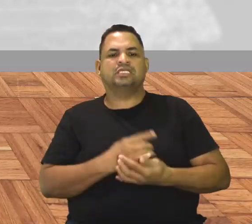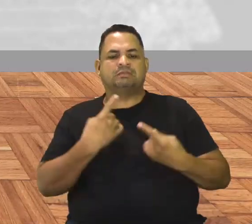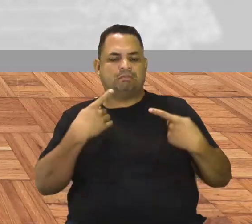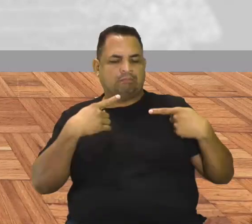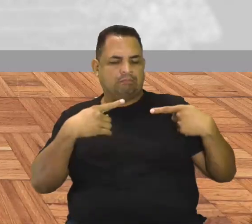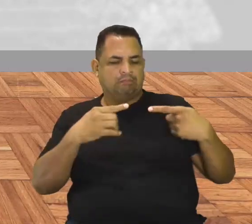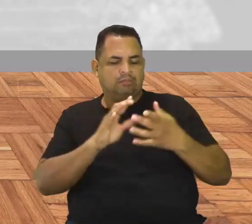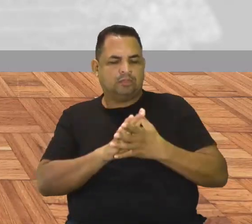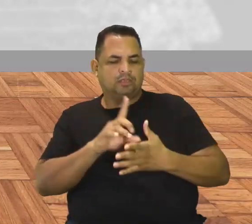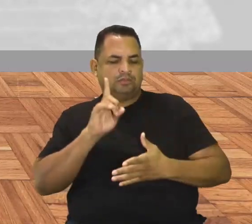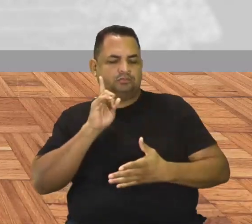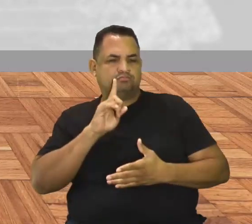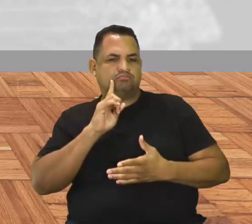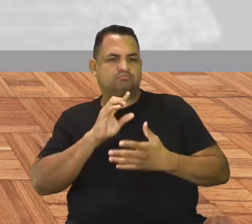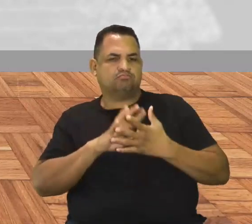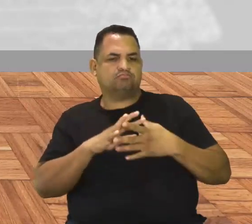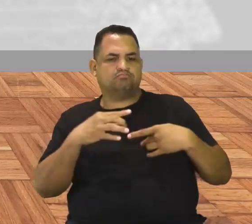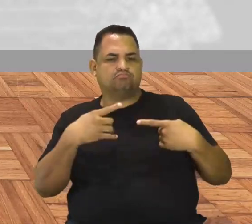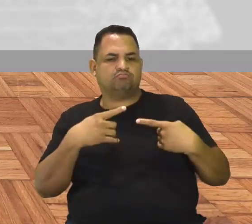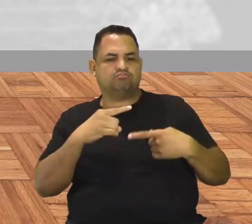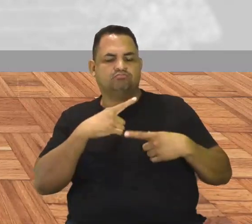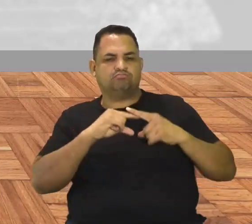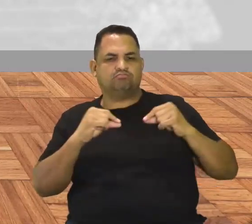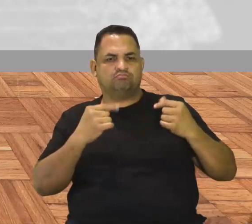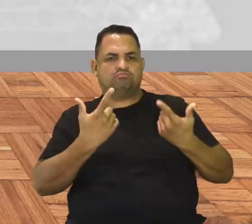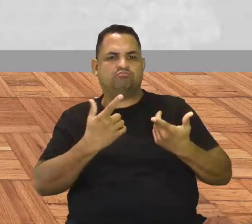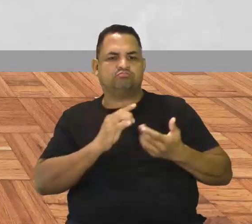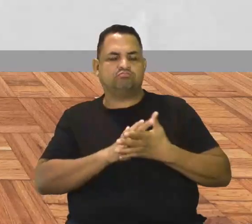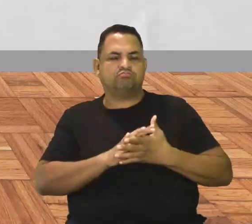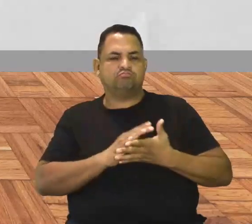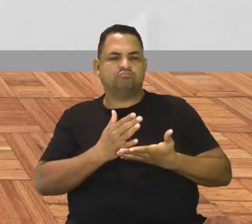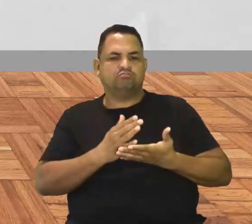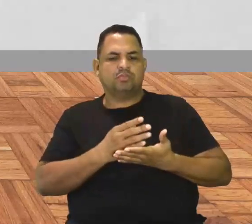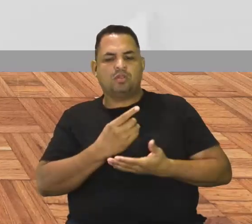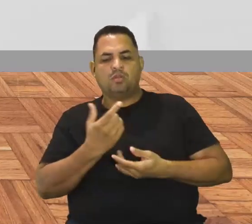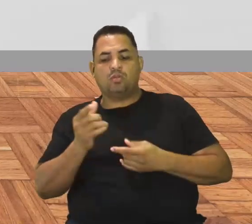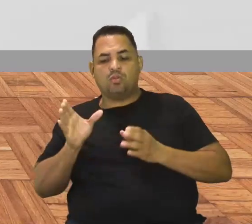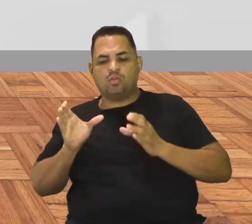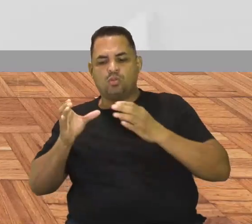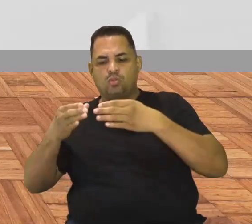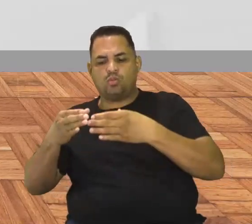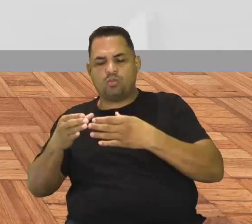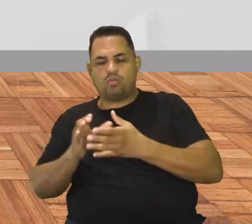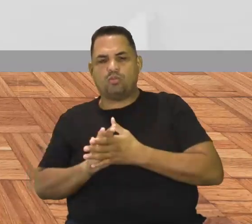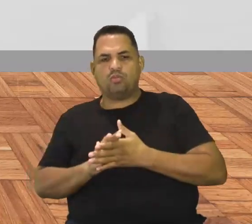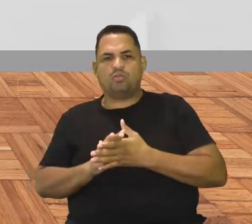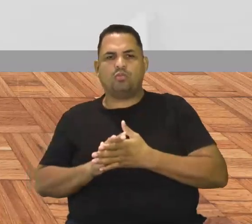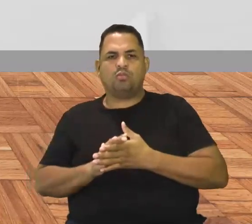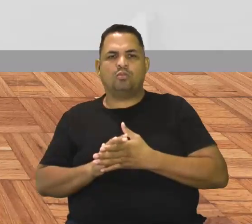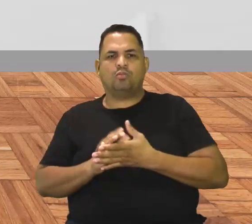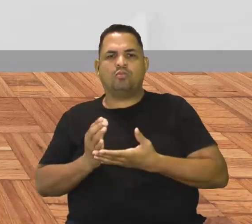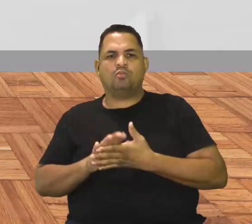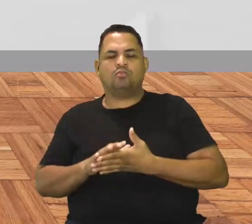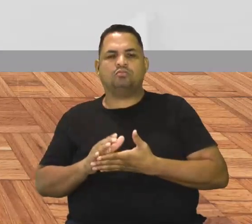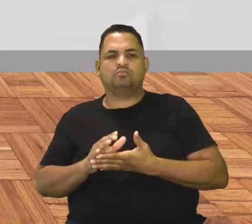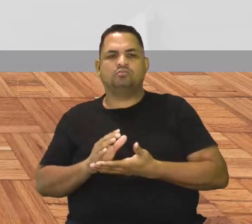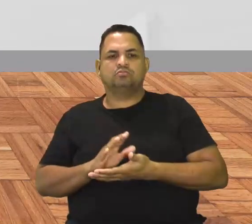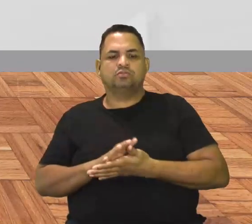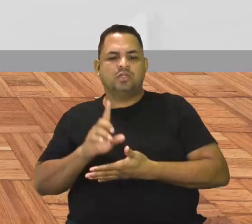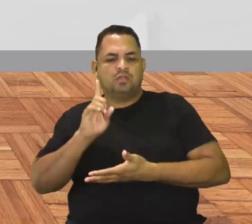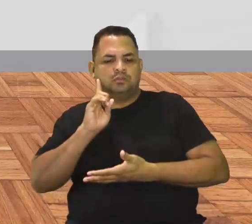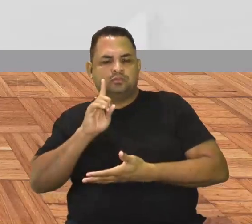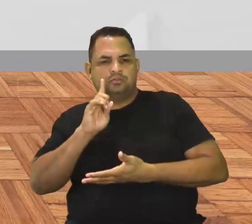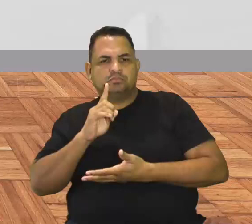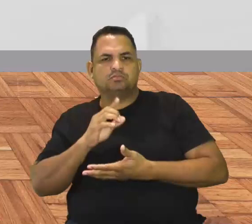entre o Japão e os Estados Unidos, porque de um lado estava o Japão, a Itália e a Alemanha. Dos Estados Unidos do outro lado estava os